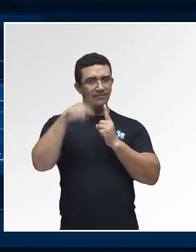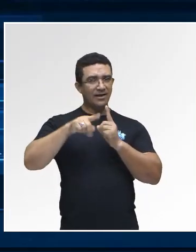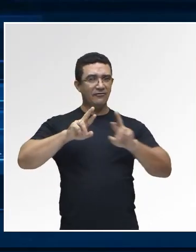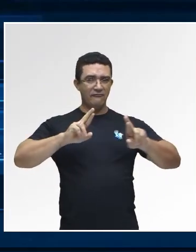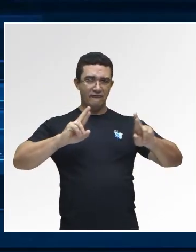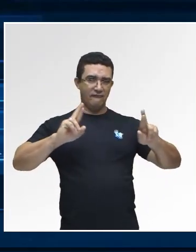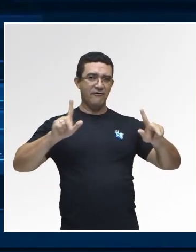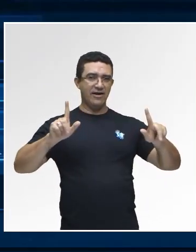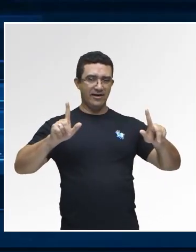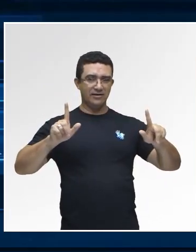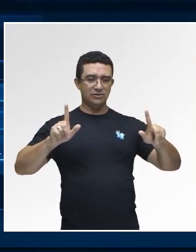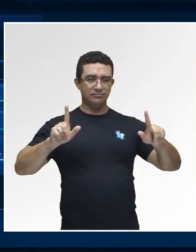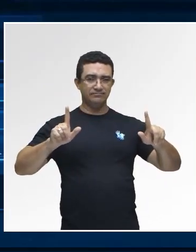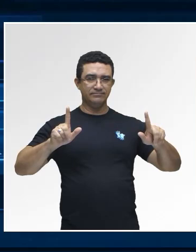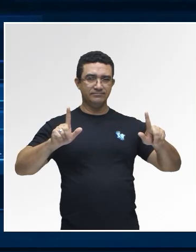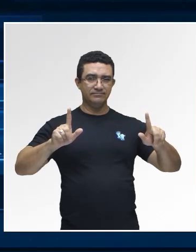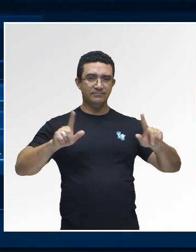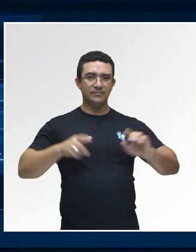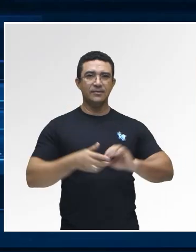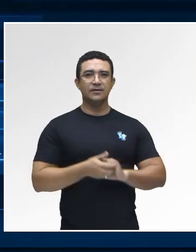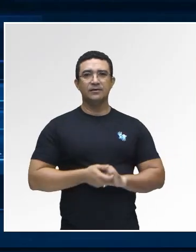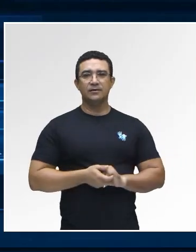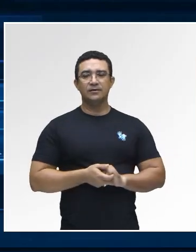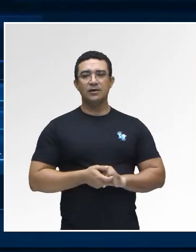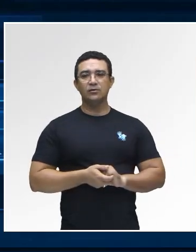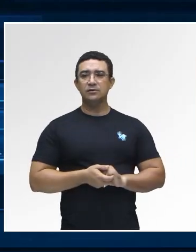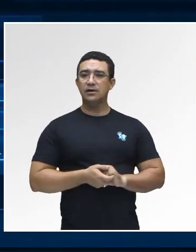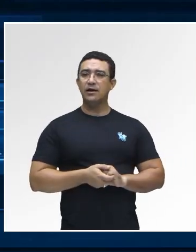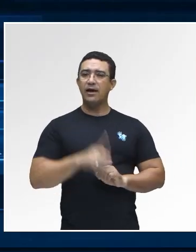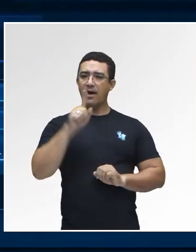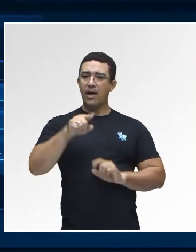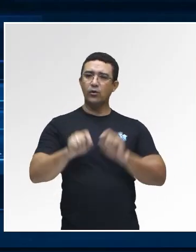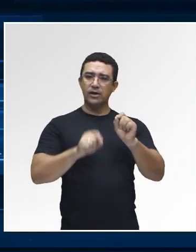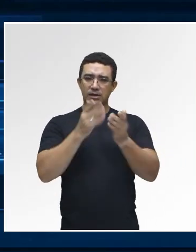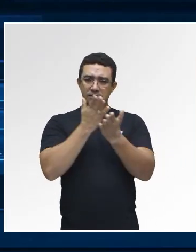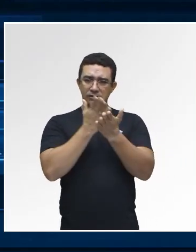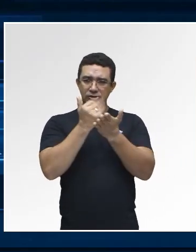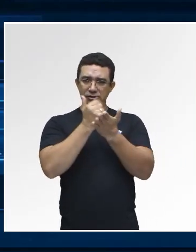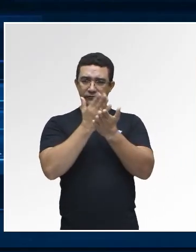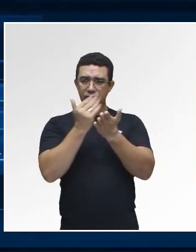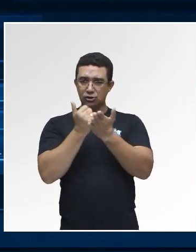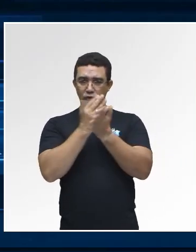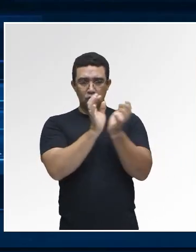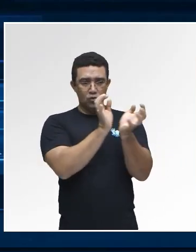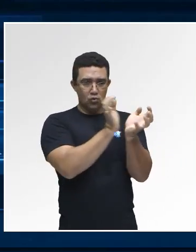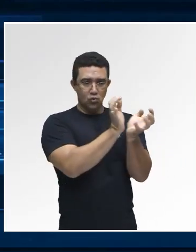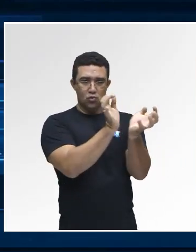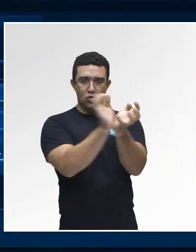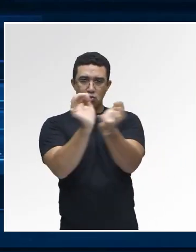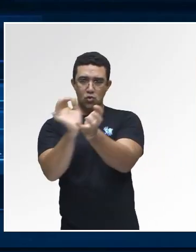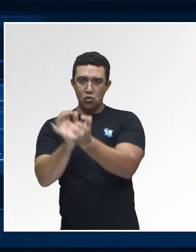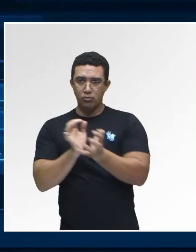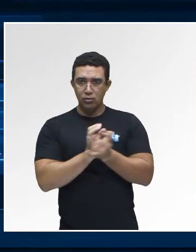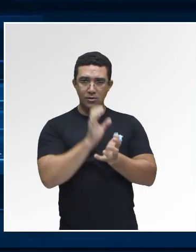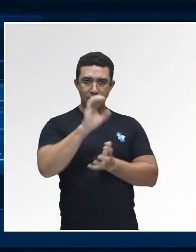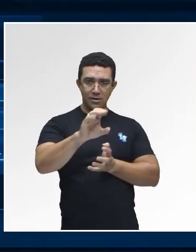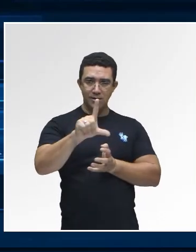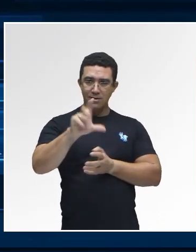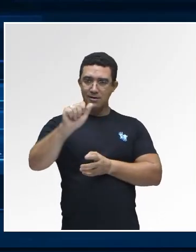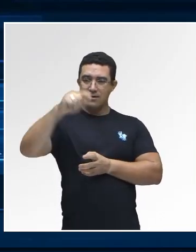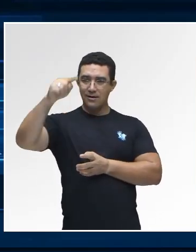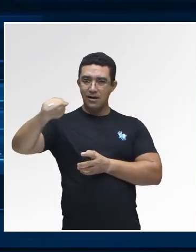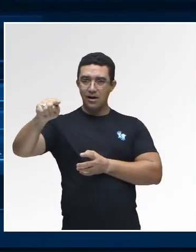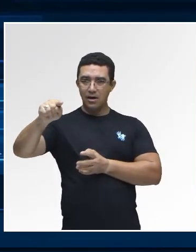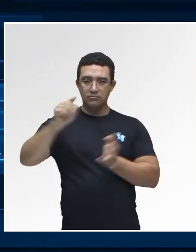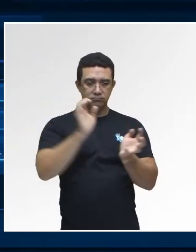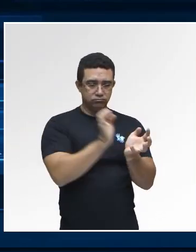os escravos, os servos. Eles não, eles eram divididos em clãs. Esses clãs, entendam, 2